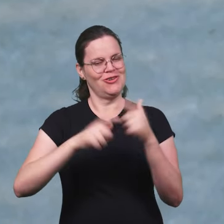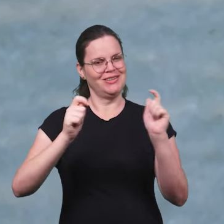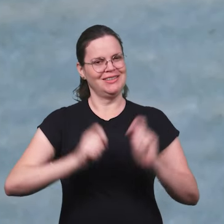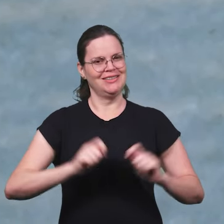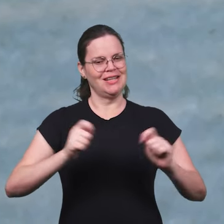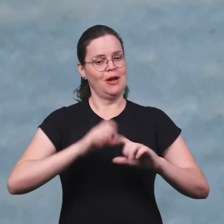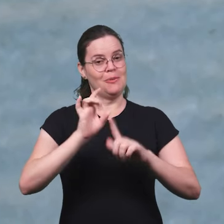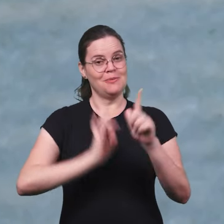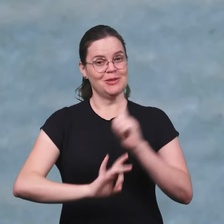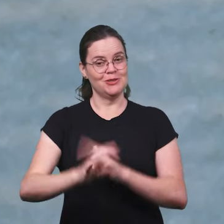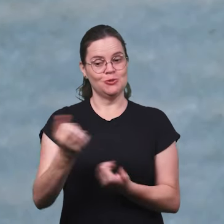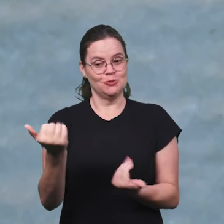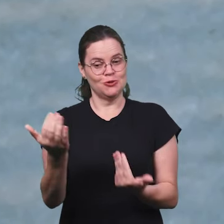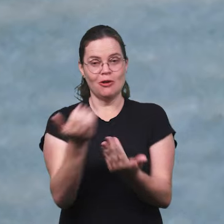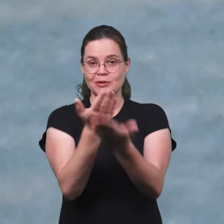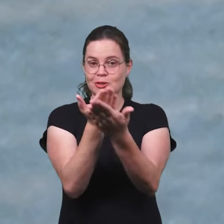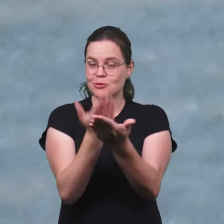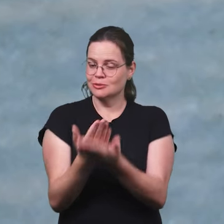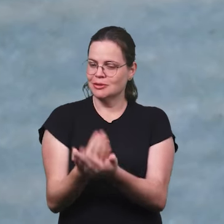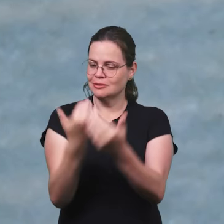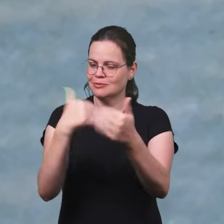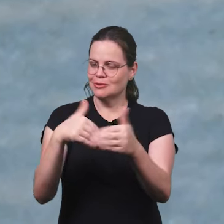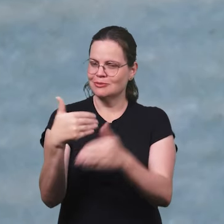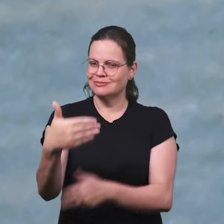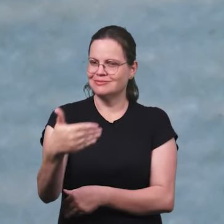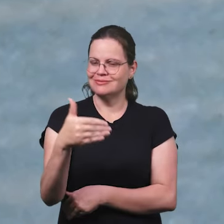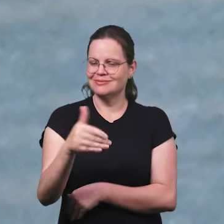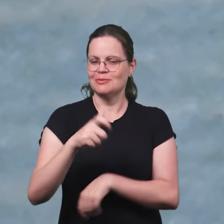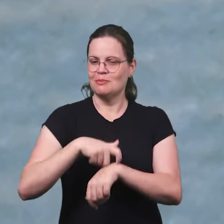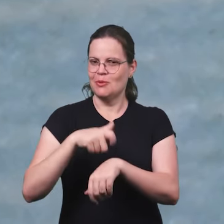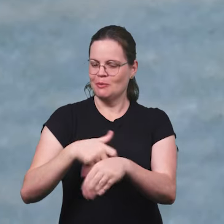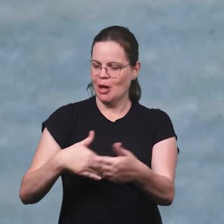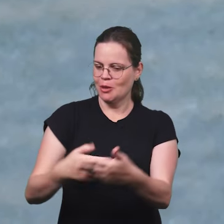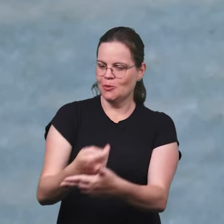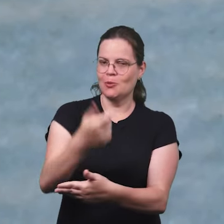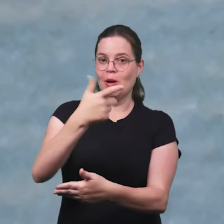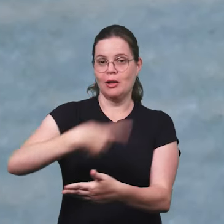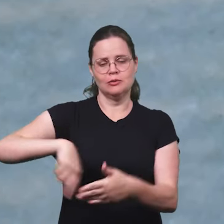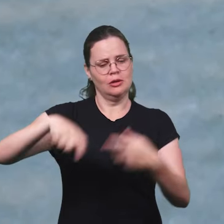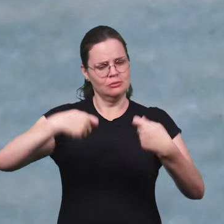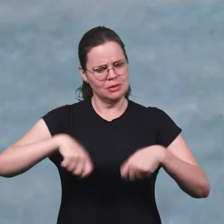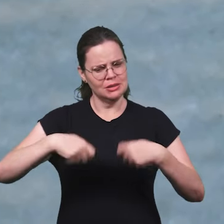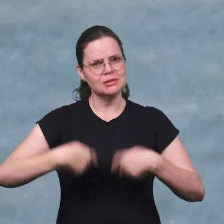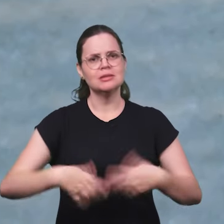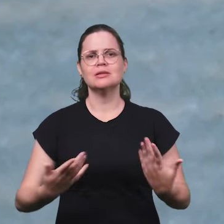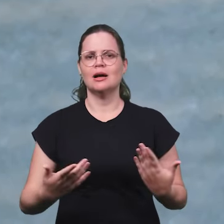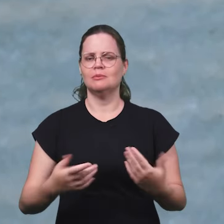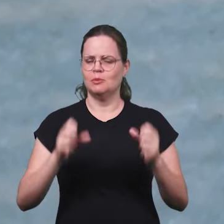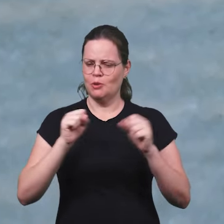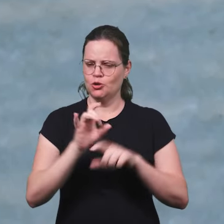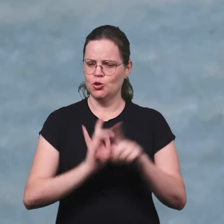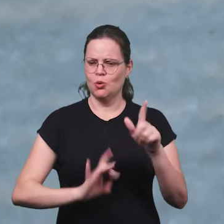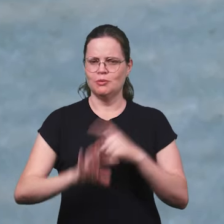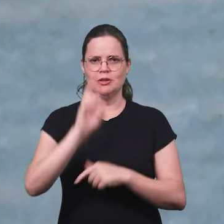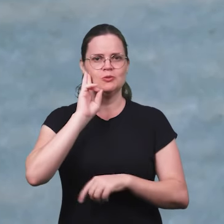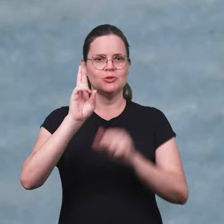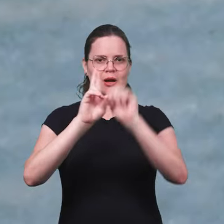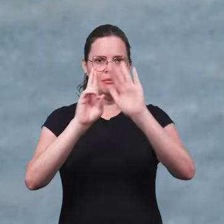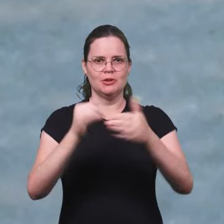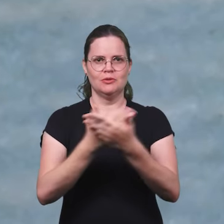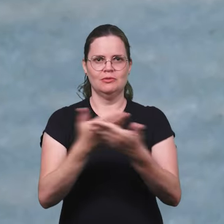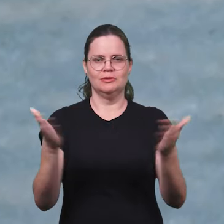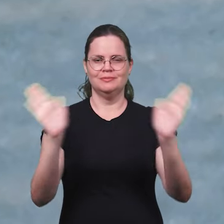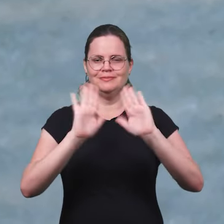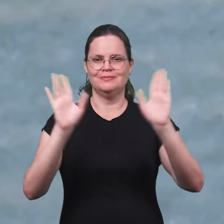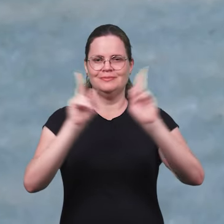está se preparando para concurso, está chegando essa época, uma decisão que precisa ser tomada. Compartilha, o Senhor vai abençoar, tá bom? Deus